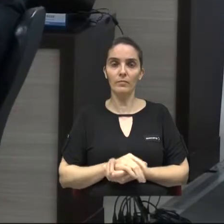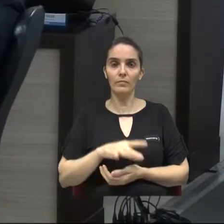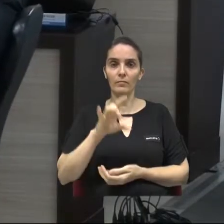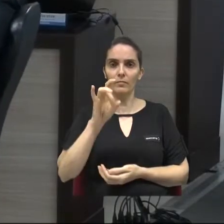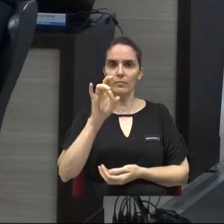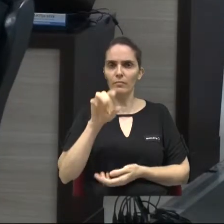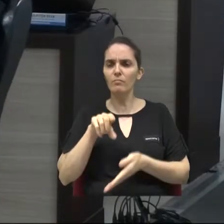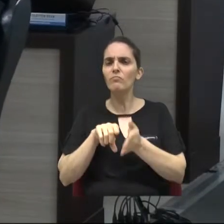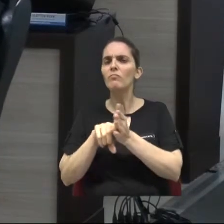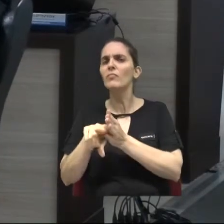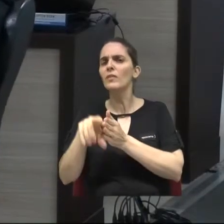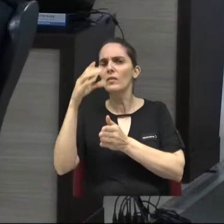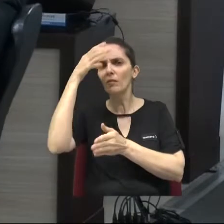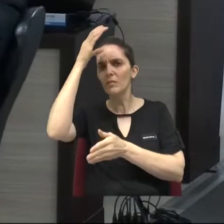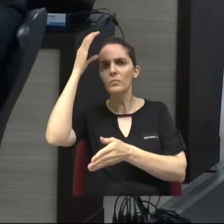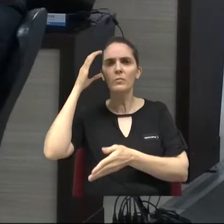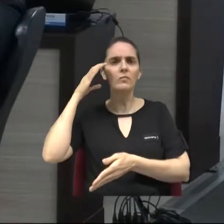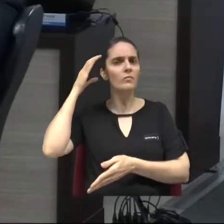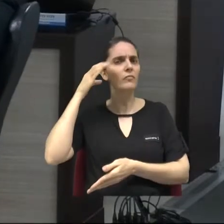vereadora Carolina.